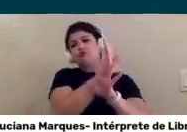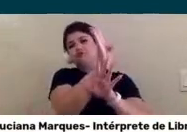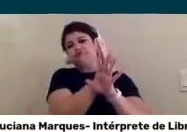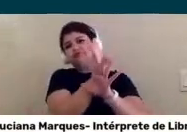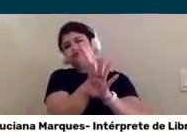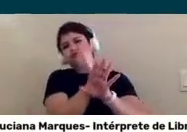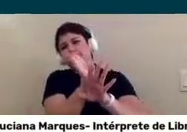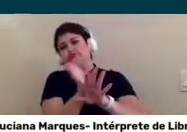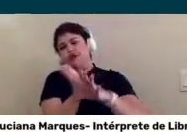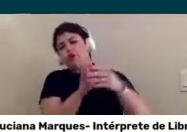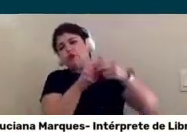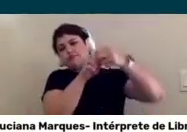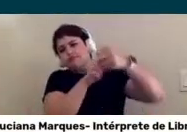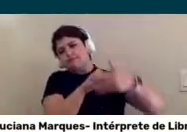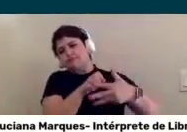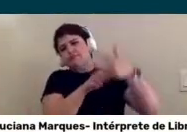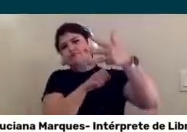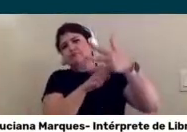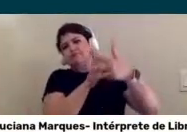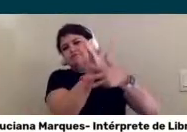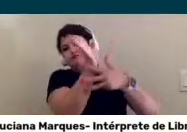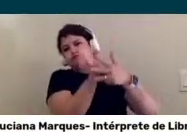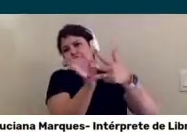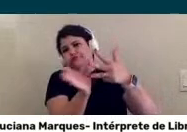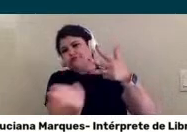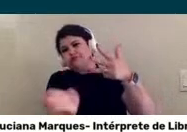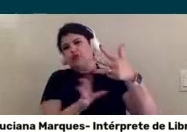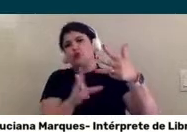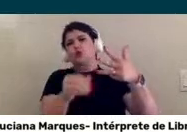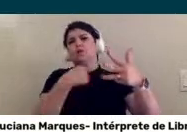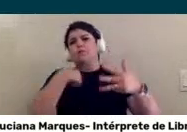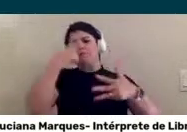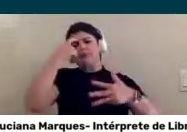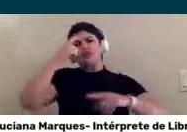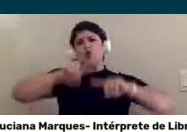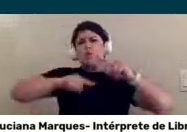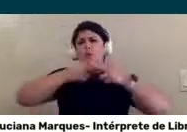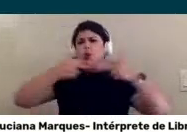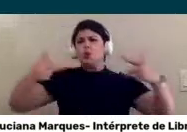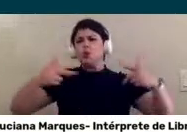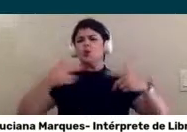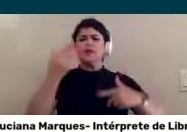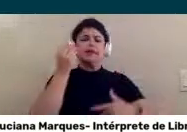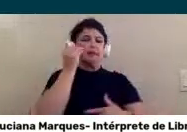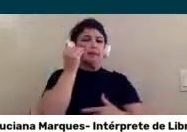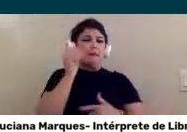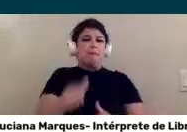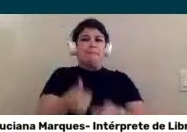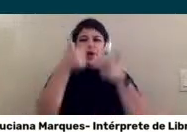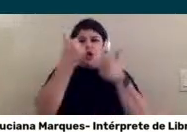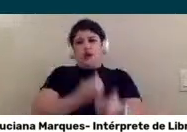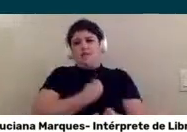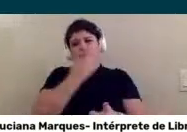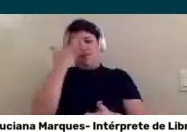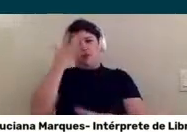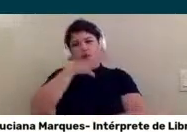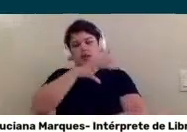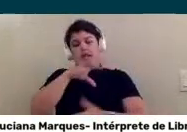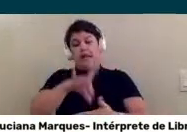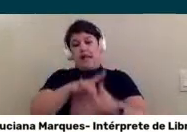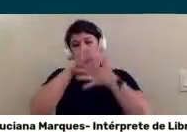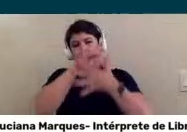Além disso, a gente pensou vários produtos, né, tentando ser útil, né, tentando melhorar a vida das lideranças técnicas, né? Por